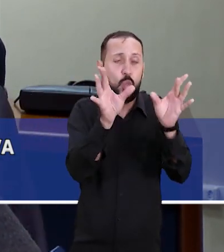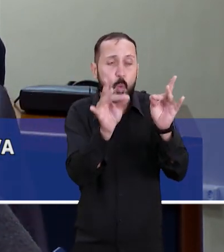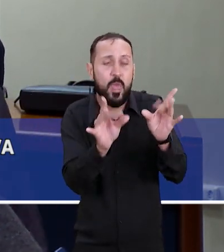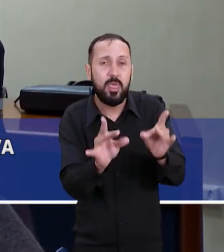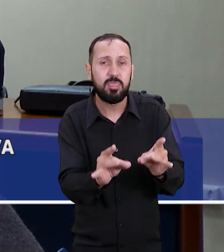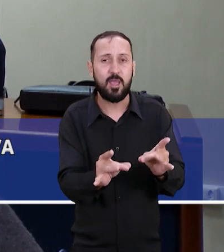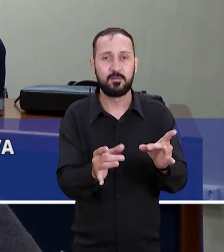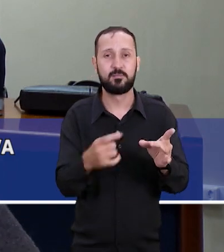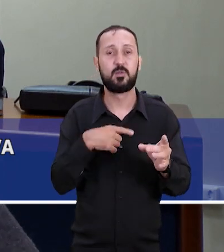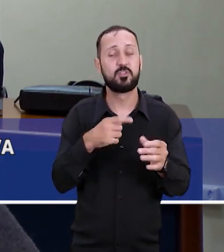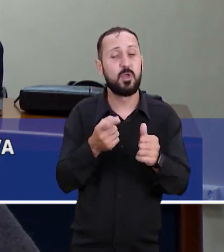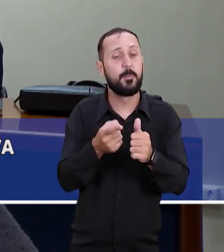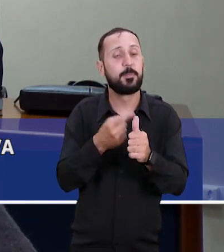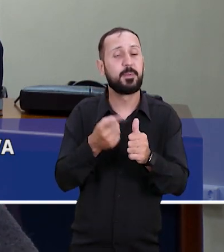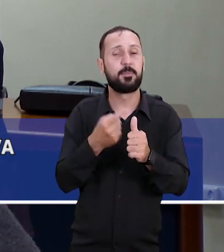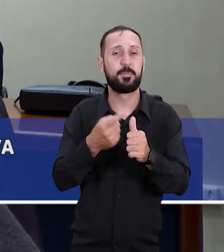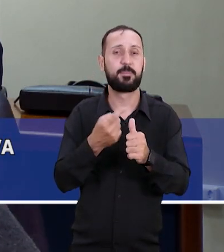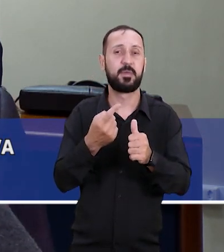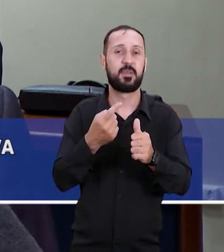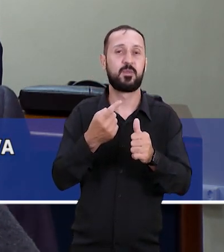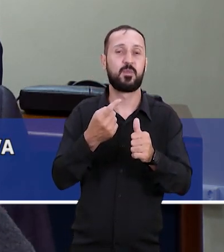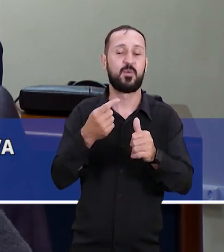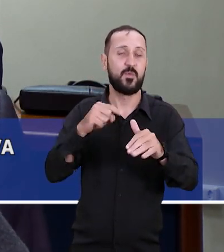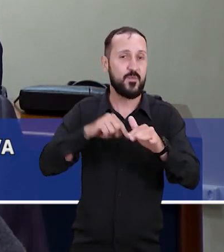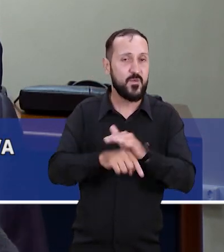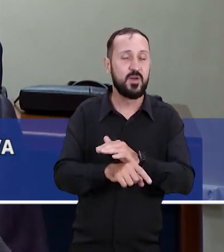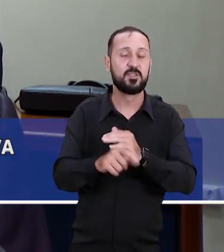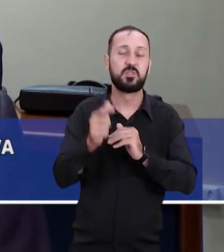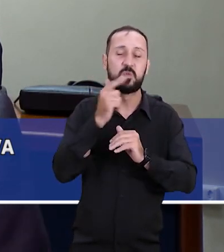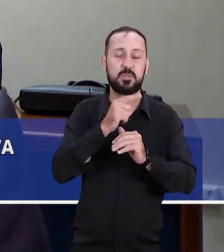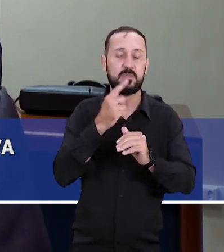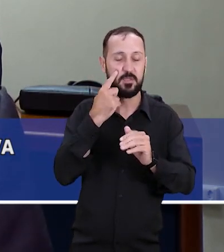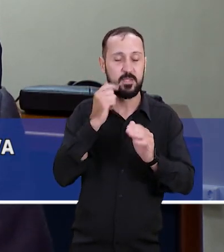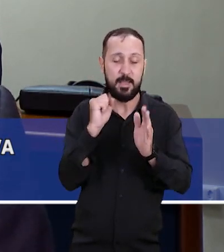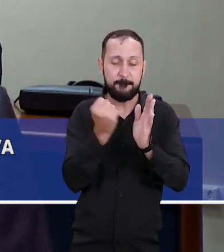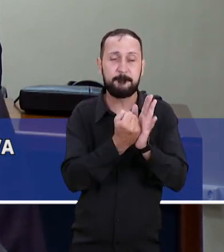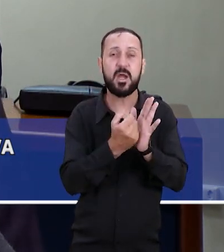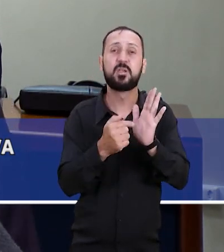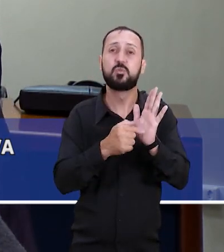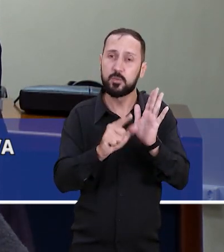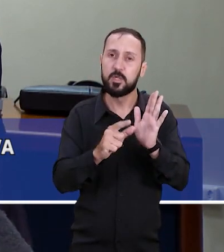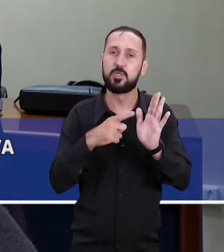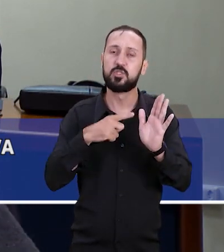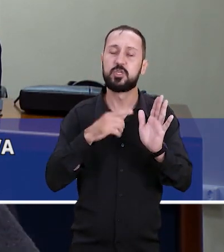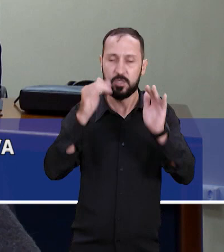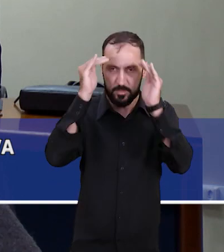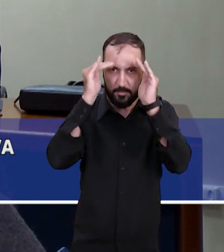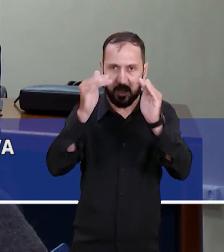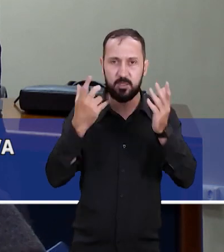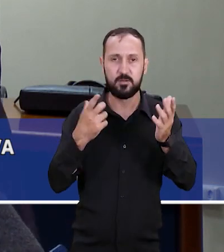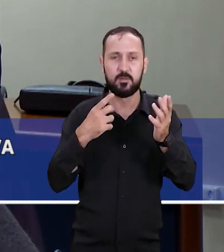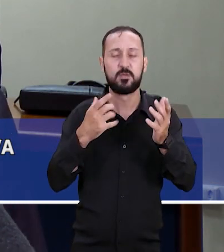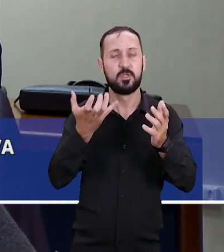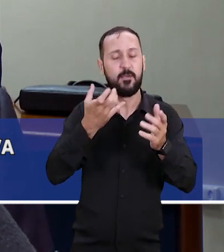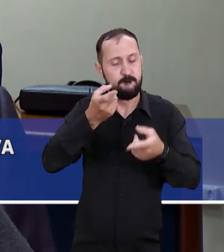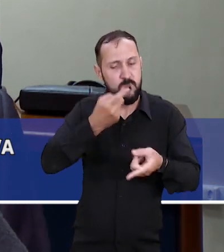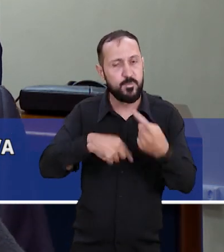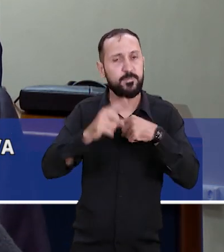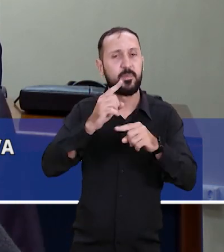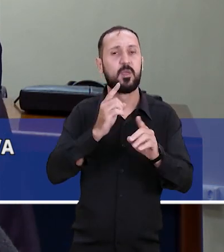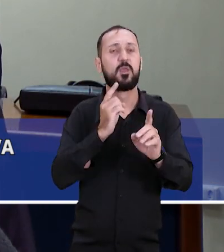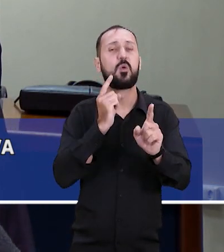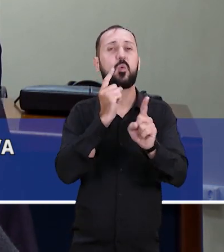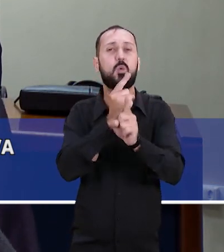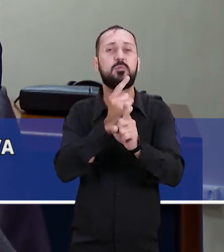eu considero que foi o primeiro avanço da CPI, já consegui imprimir essa marca. Nós fizemos a CPI e é